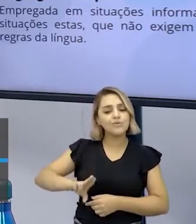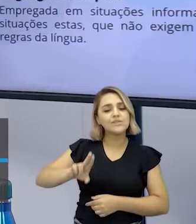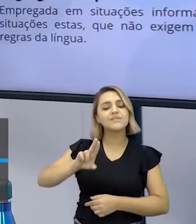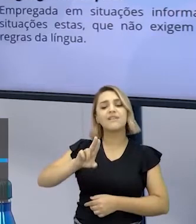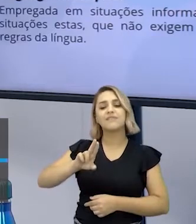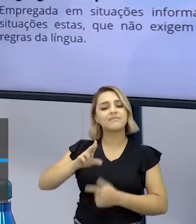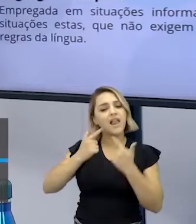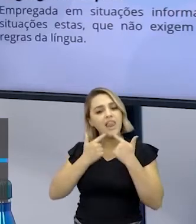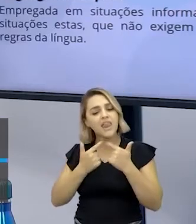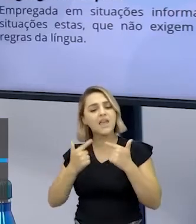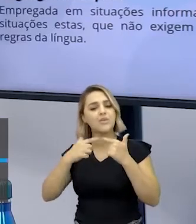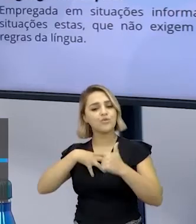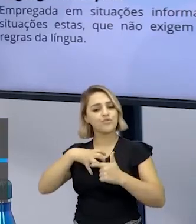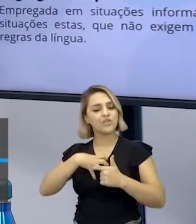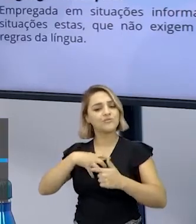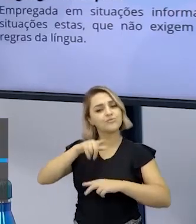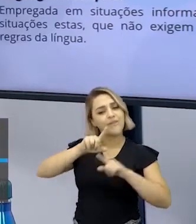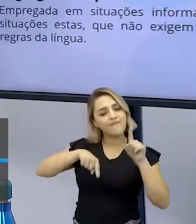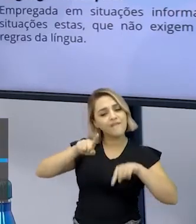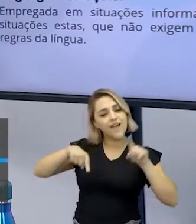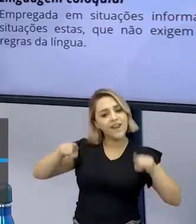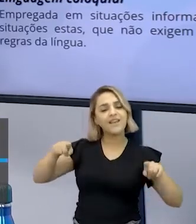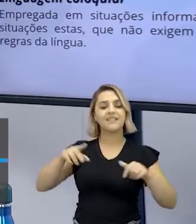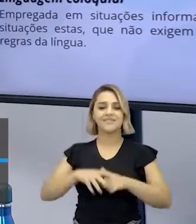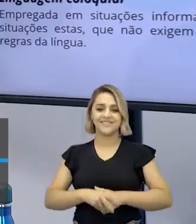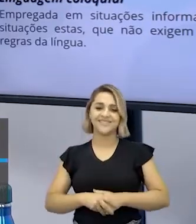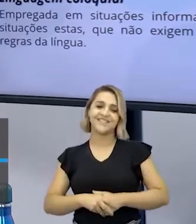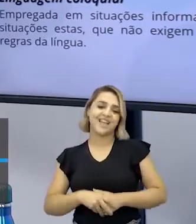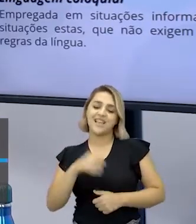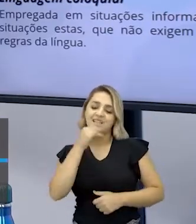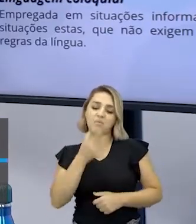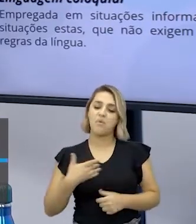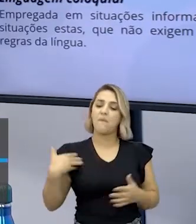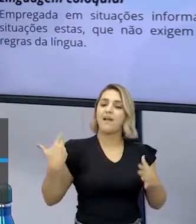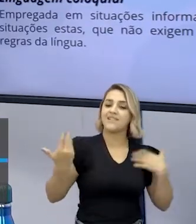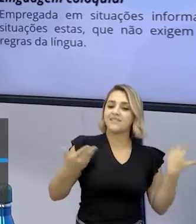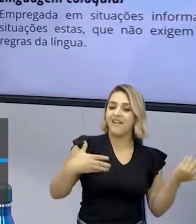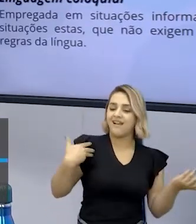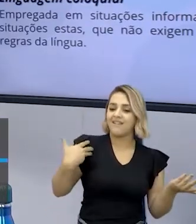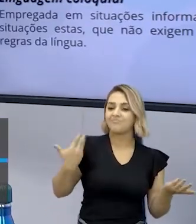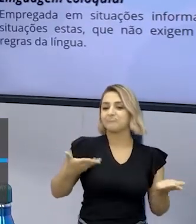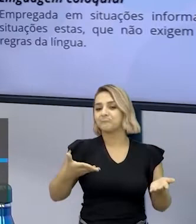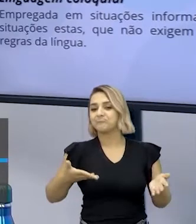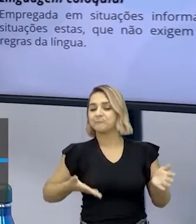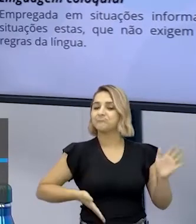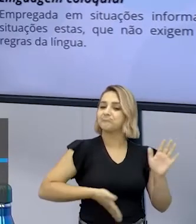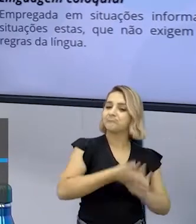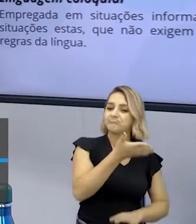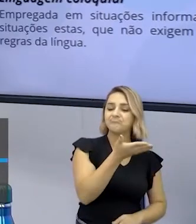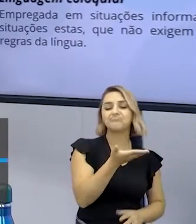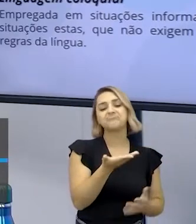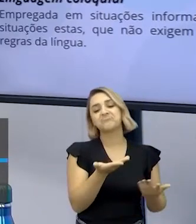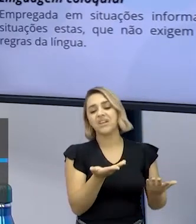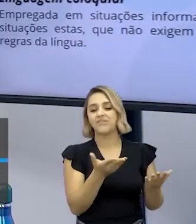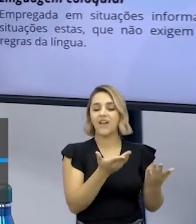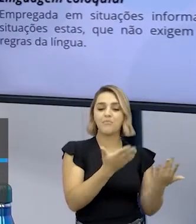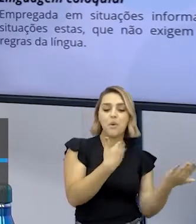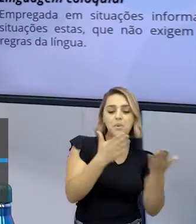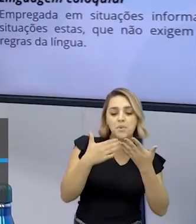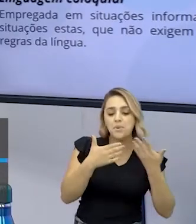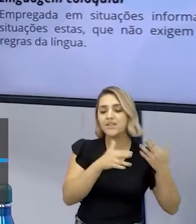sala dos professores, uma outra. Saindo com os colegas, vamos utilizar uma outra variedade, tá? Então, sempre pensando aí